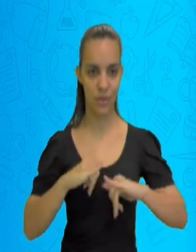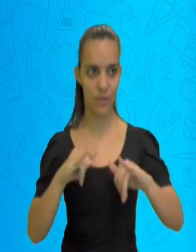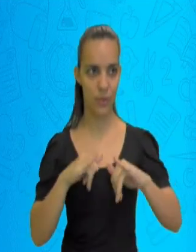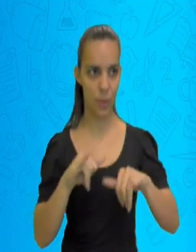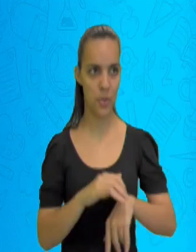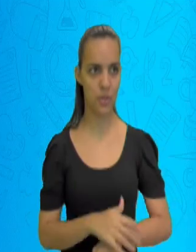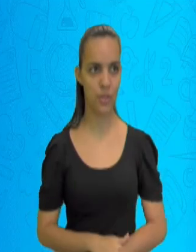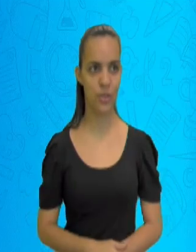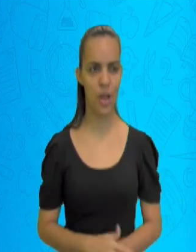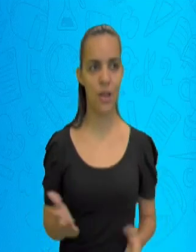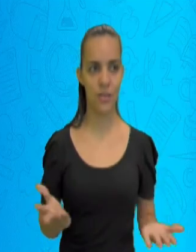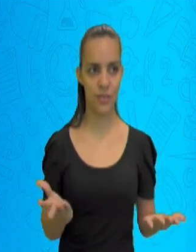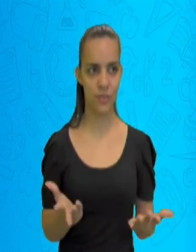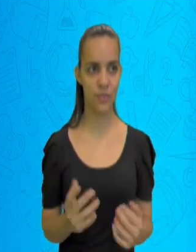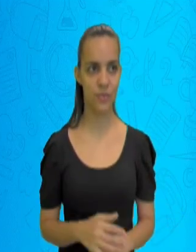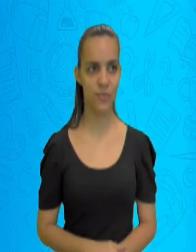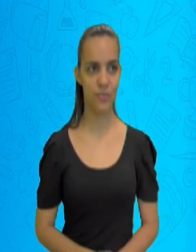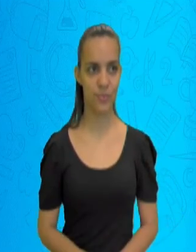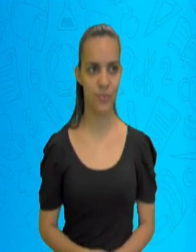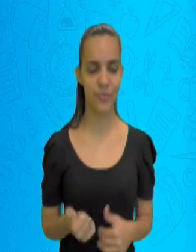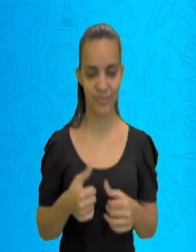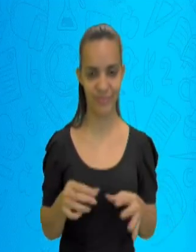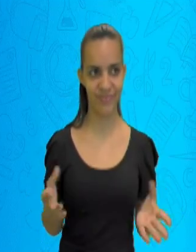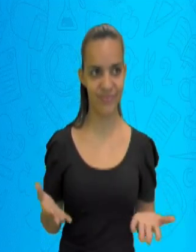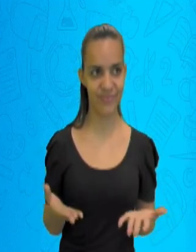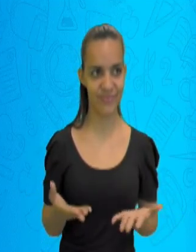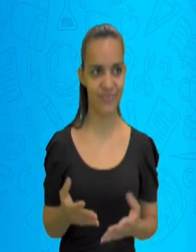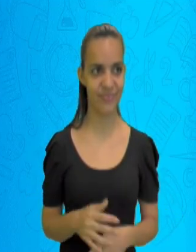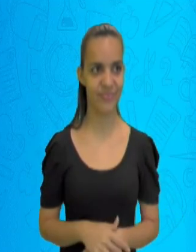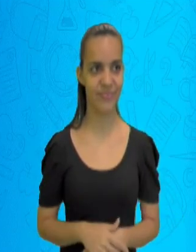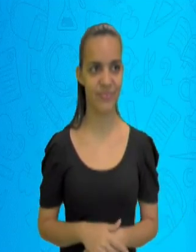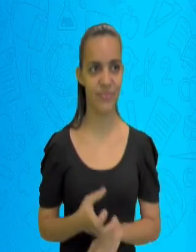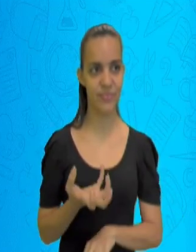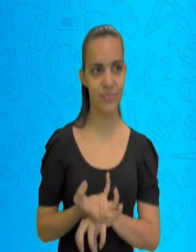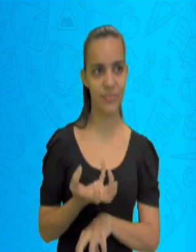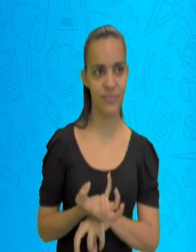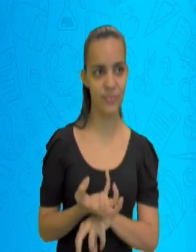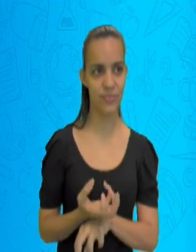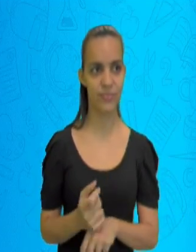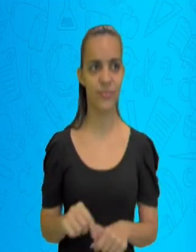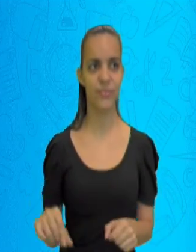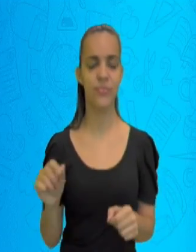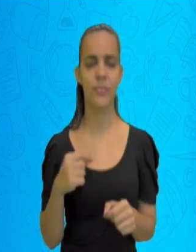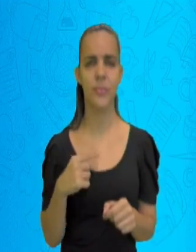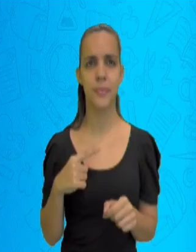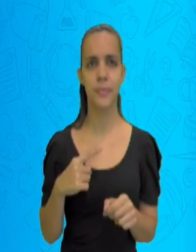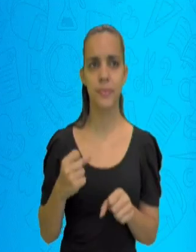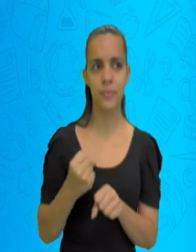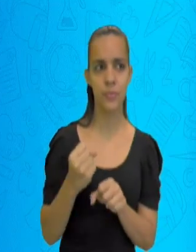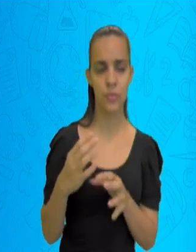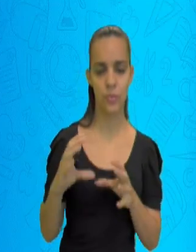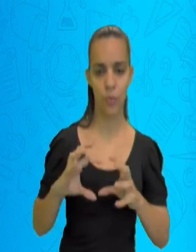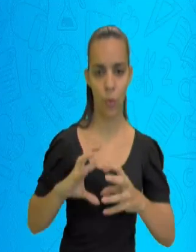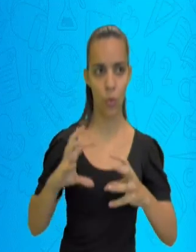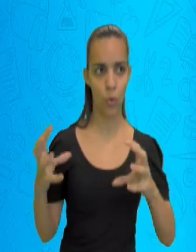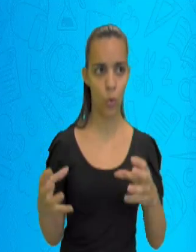informações. Então, hoje, nós ficamos sabendo que a matéria, ela é constituída